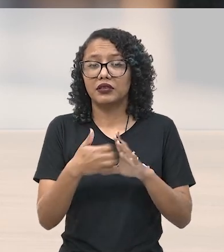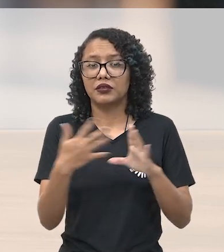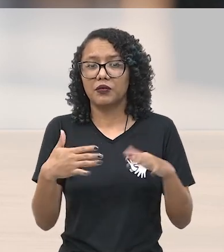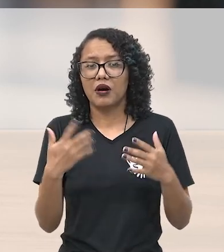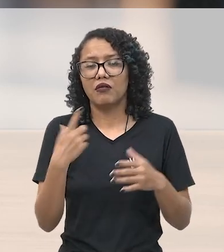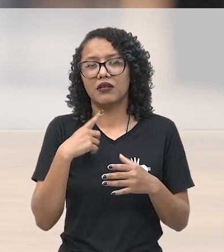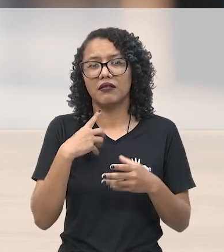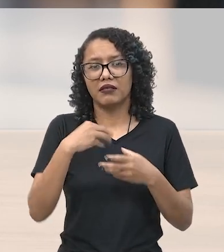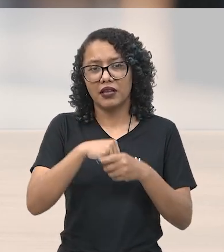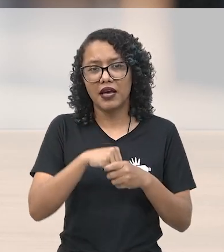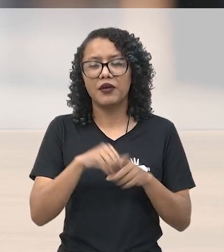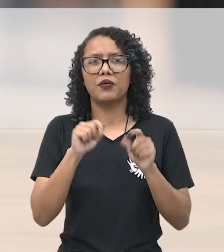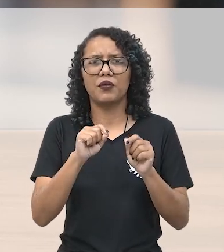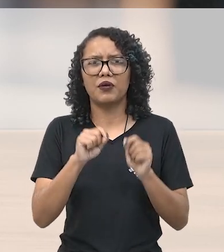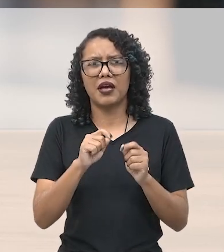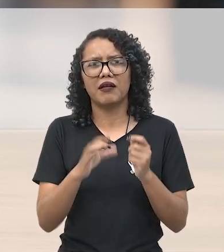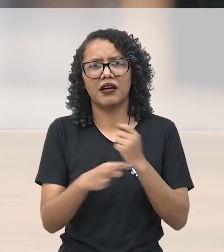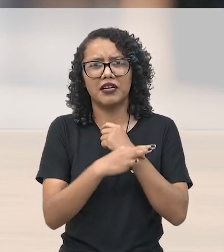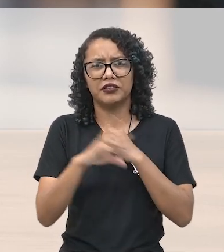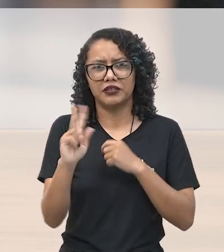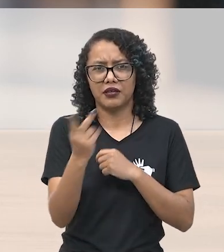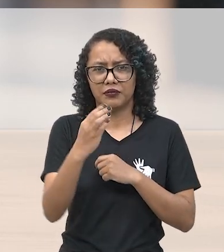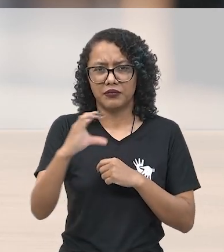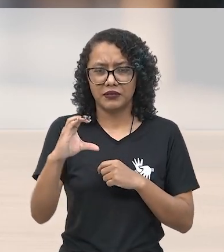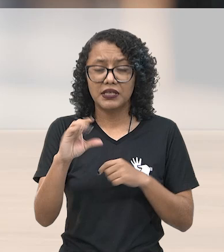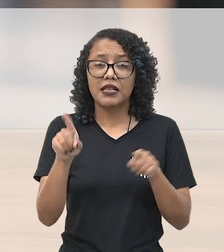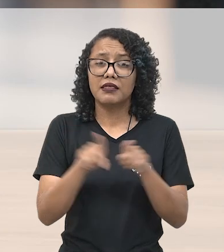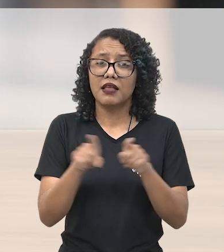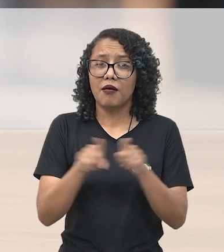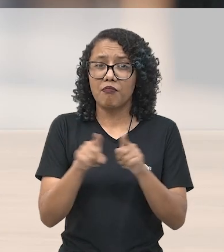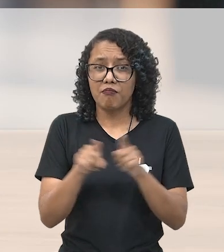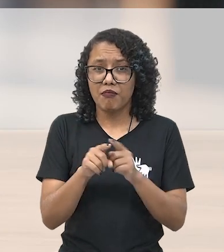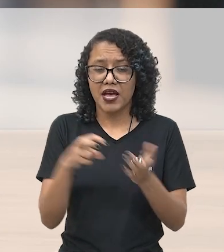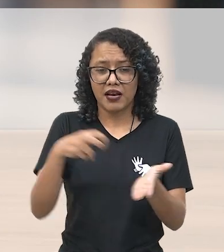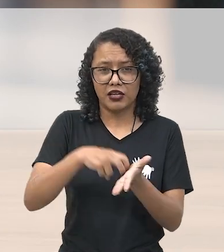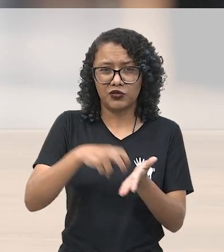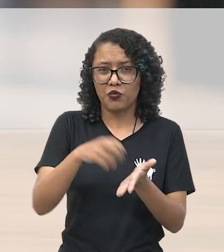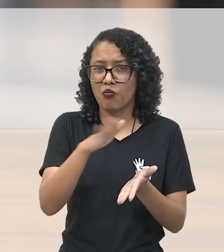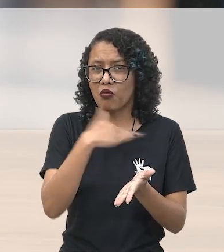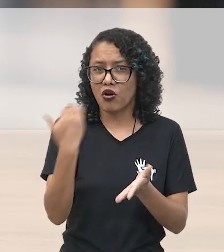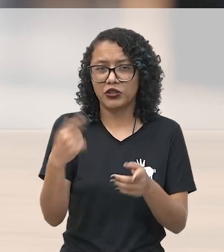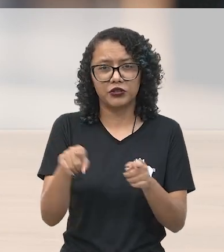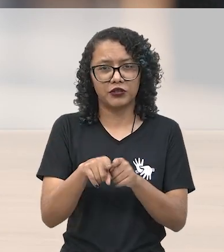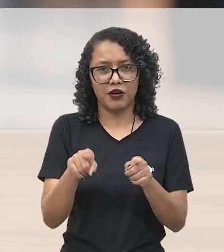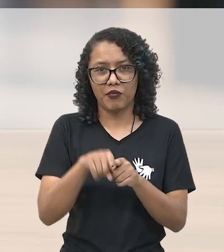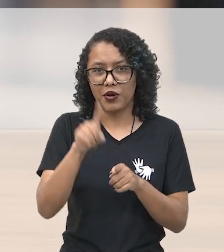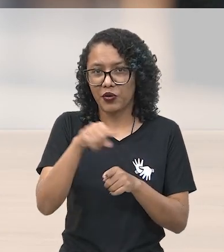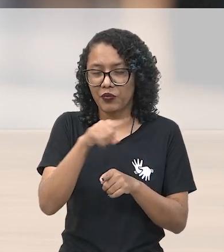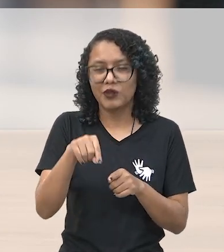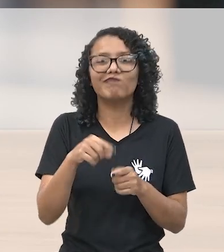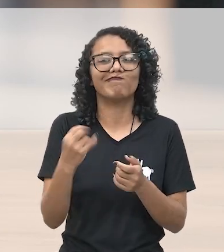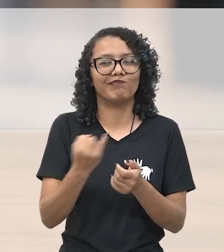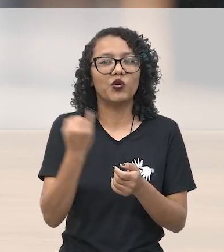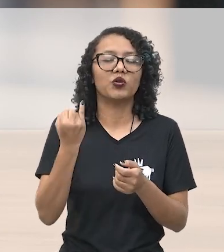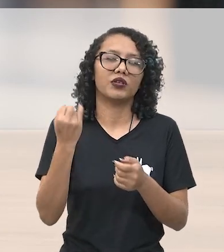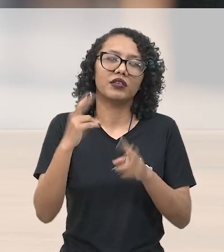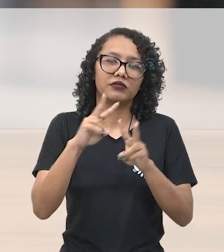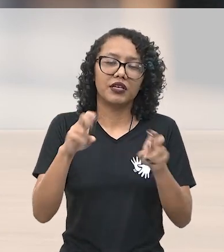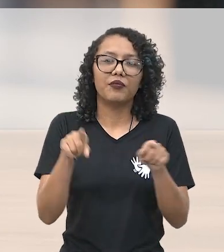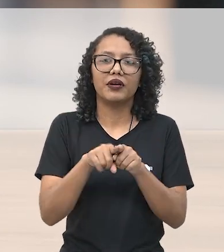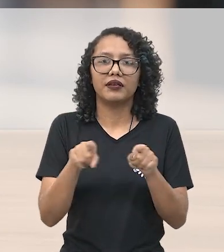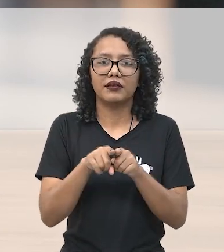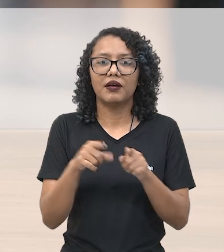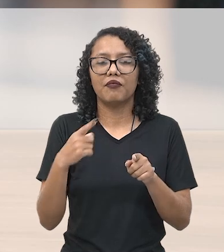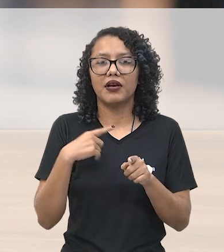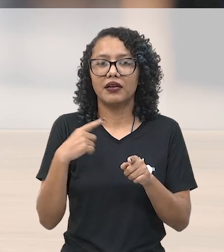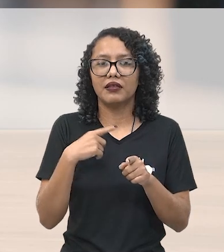habeas corpus, ela põe fim à pena de morte, tá certo? Que é um tema muito importante, e principalmente ela institui